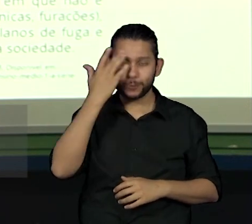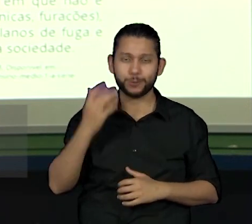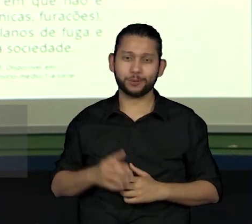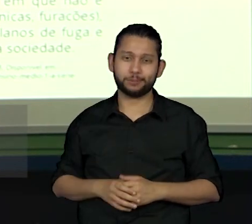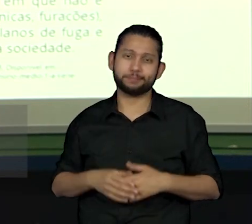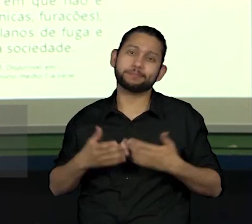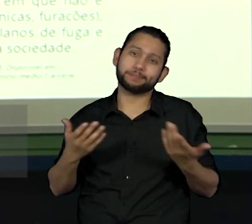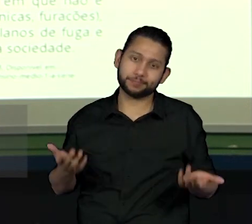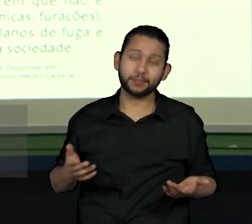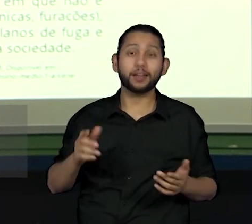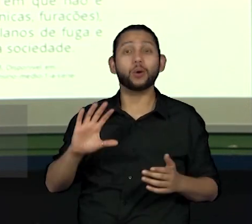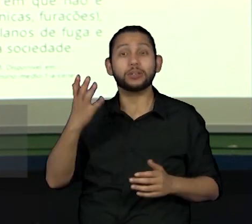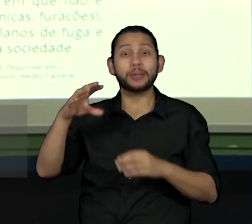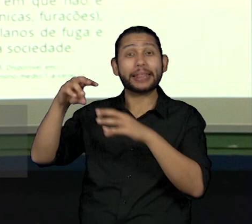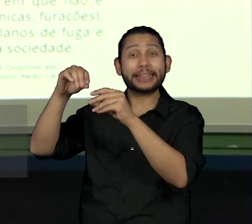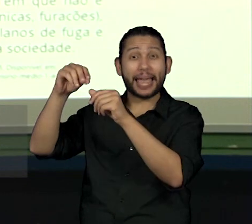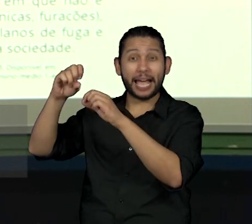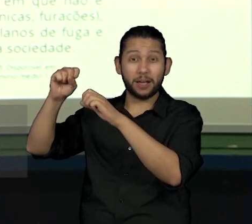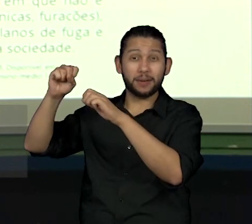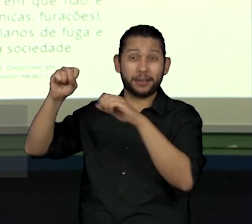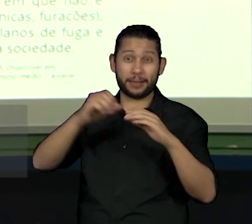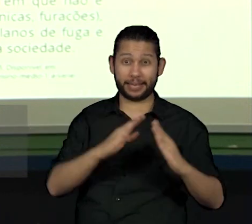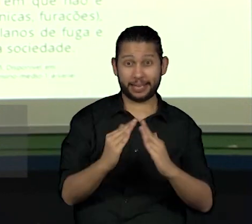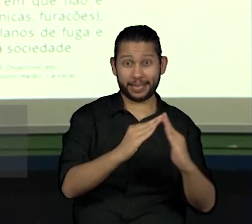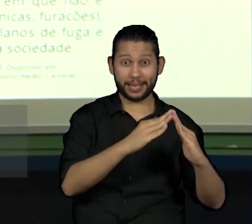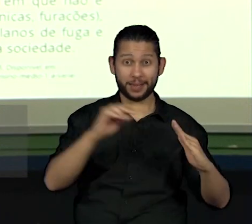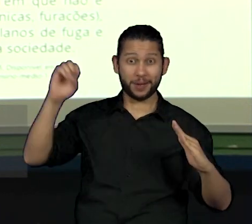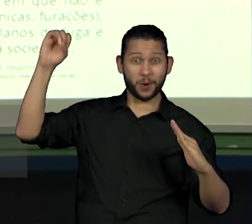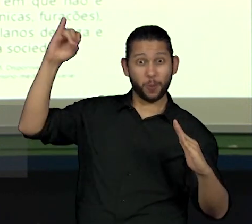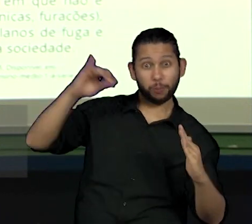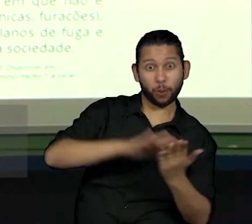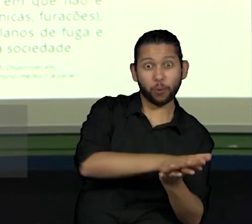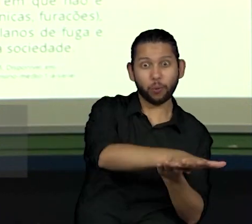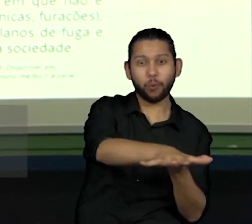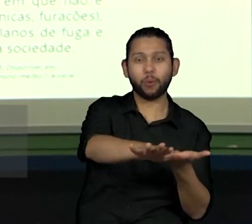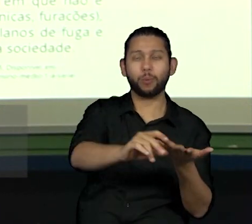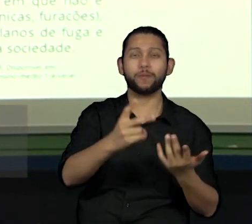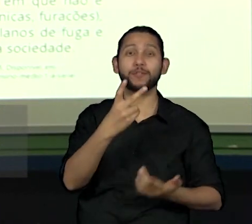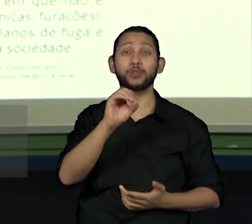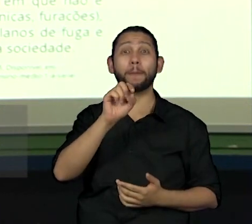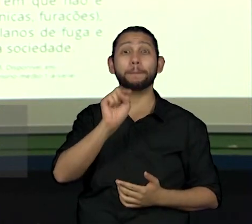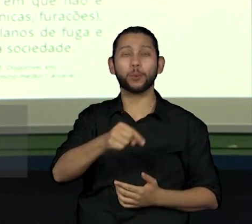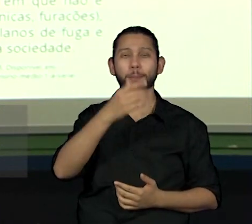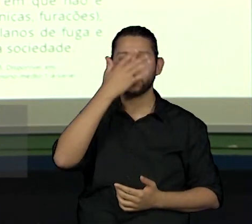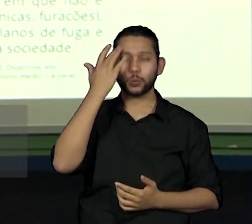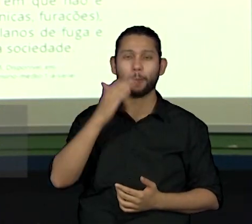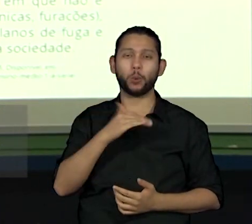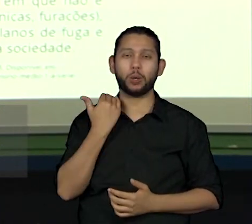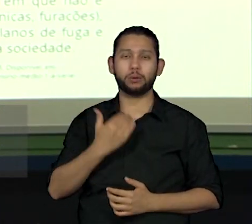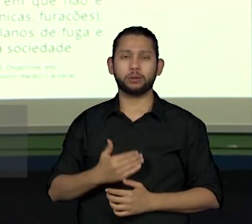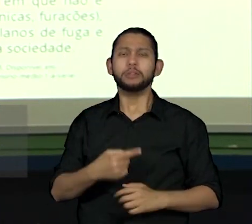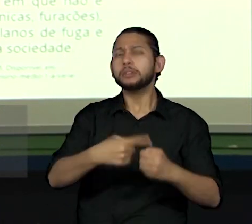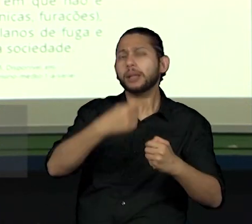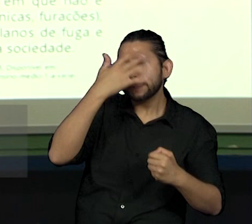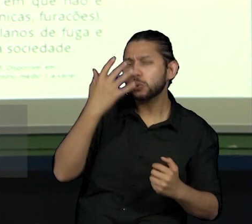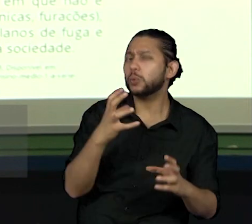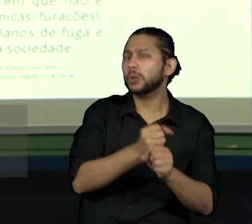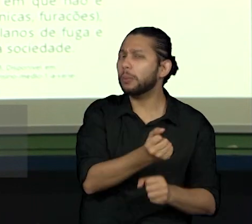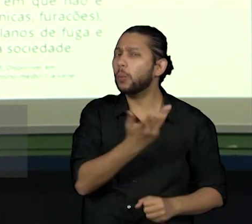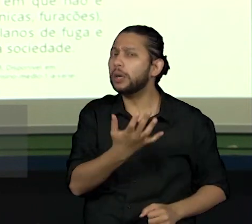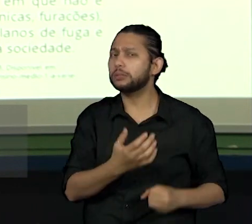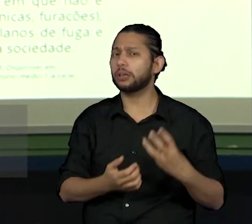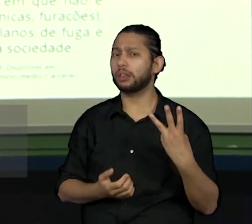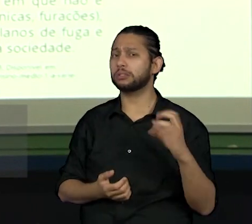e investigada, morreram 20 mil pessoas numa cidade de 30 mil. Para você ver o nível de desenvolvimento